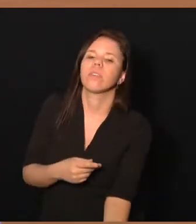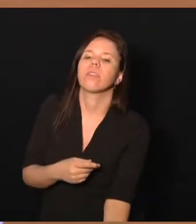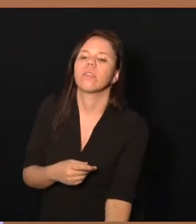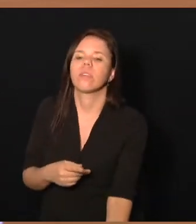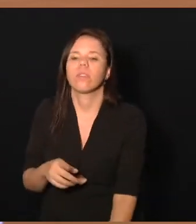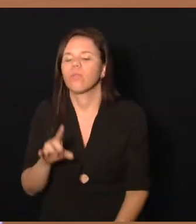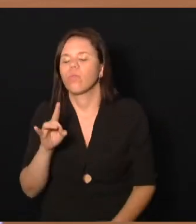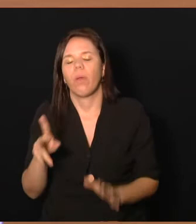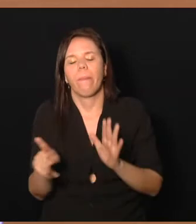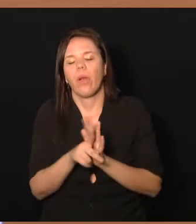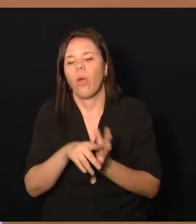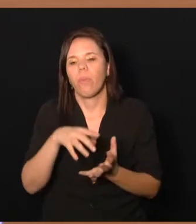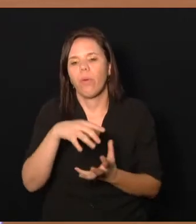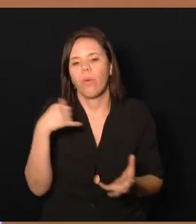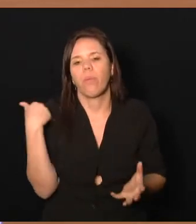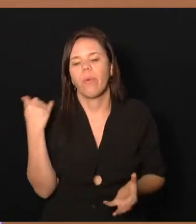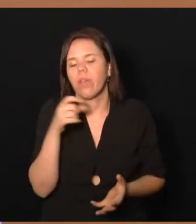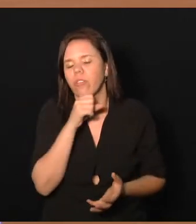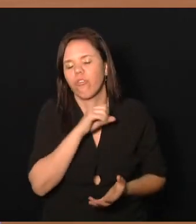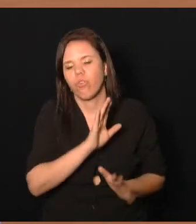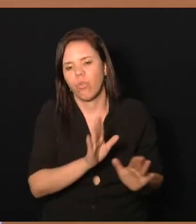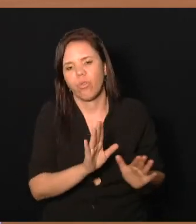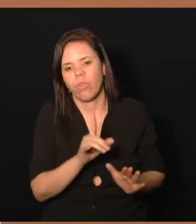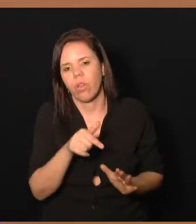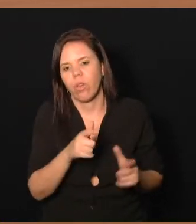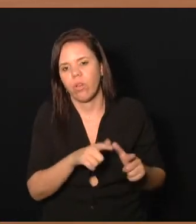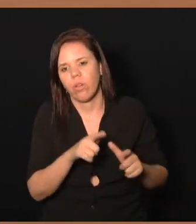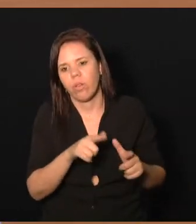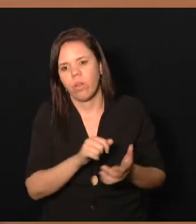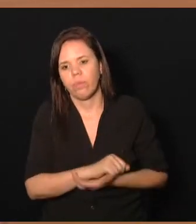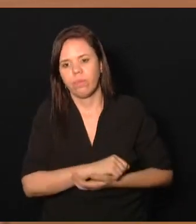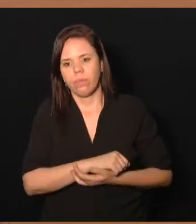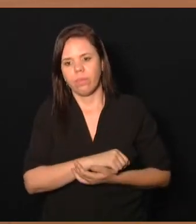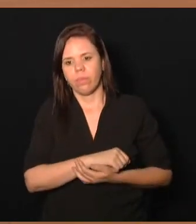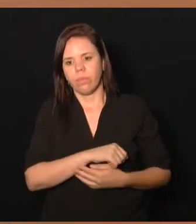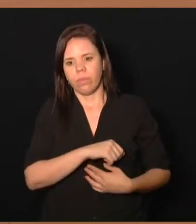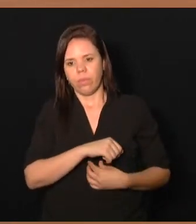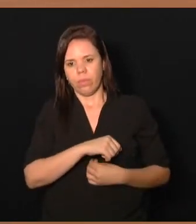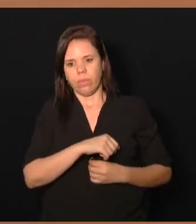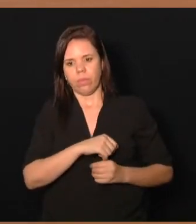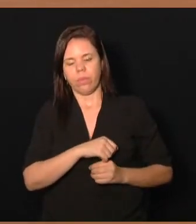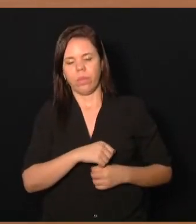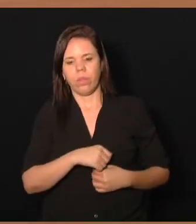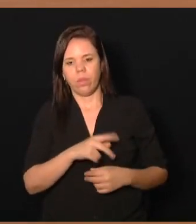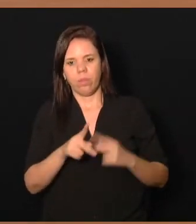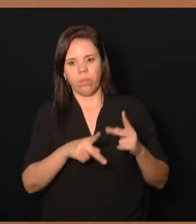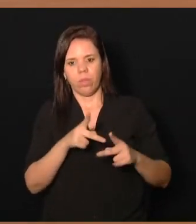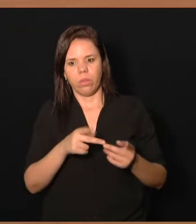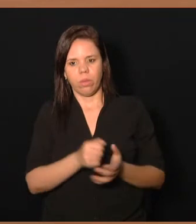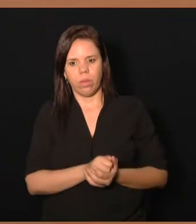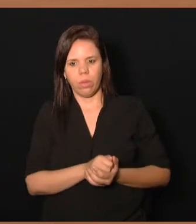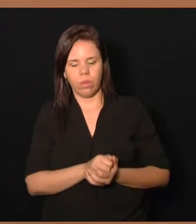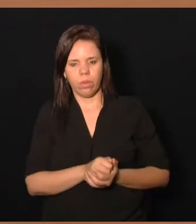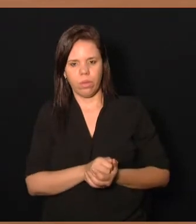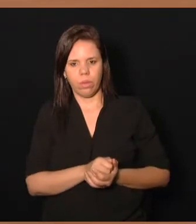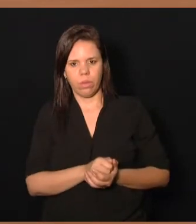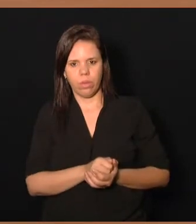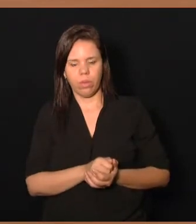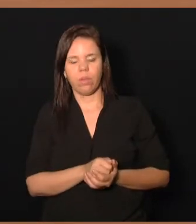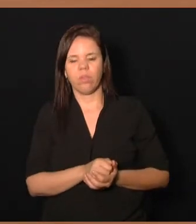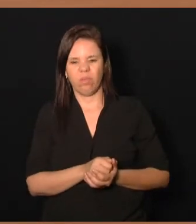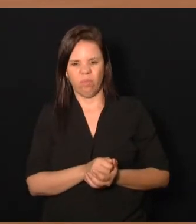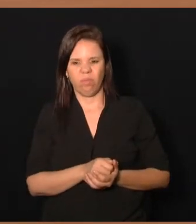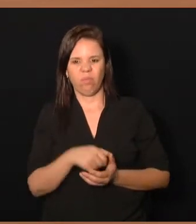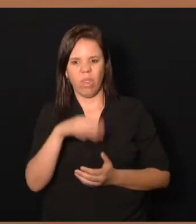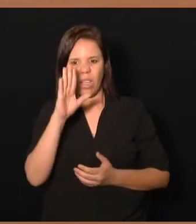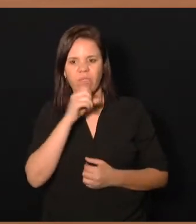de repouso. É lá onde fica esse pessoal mais de idade avançada.